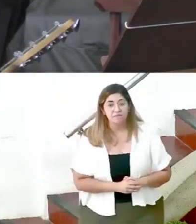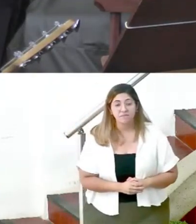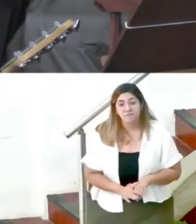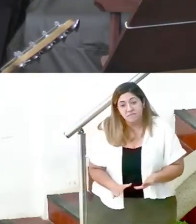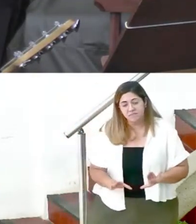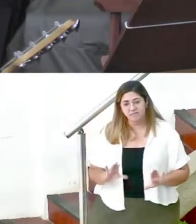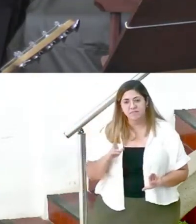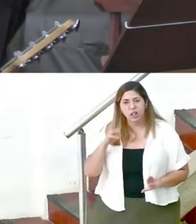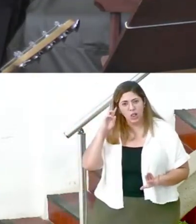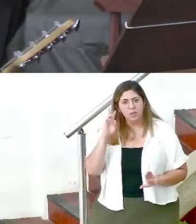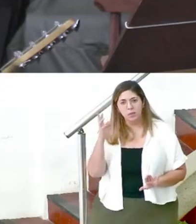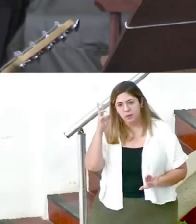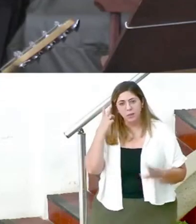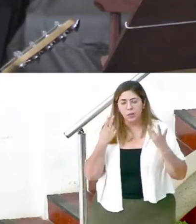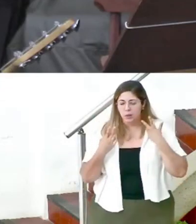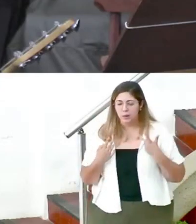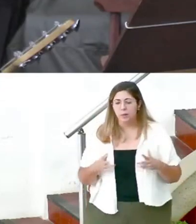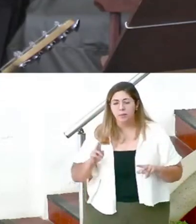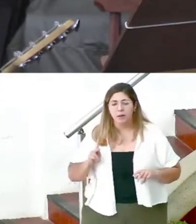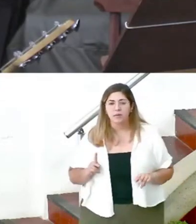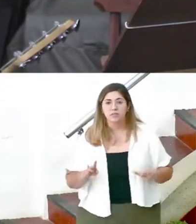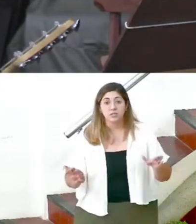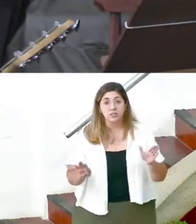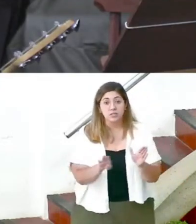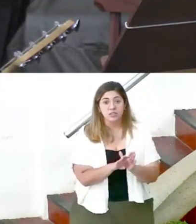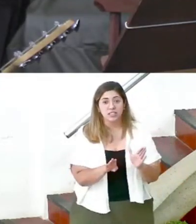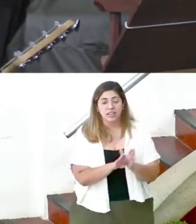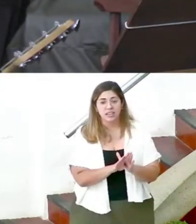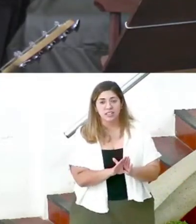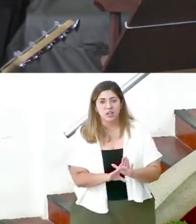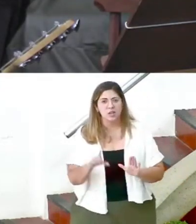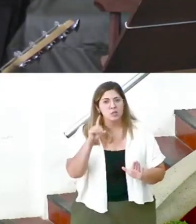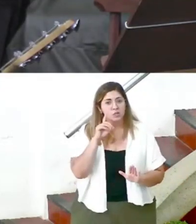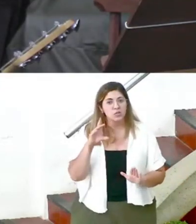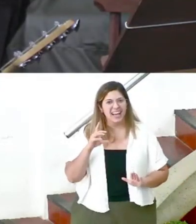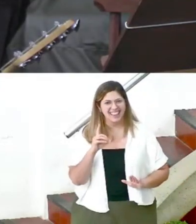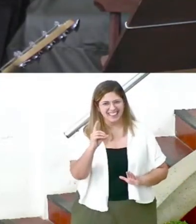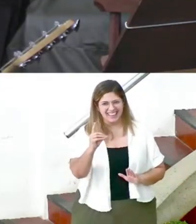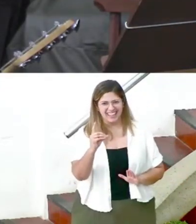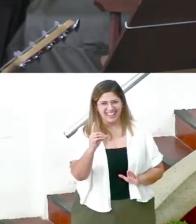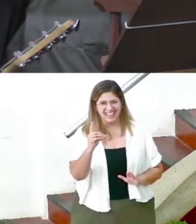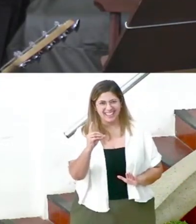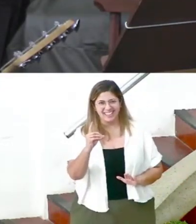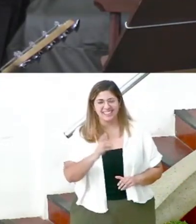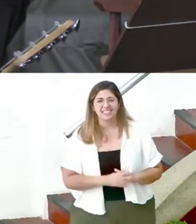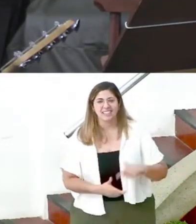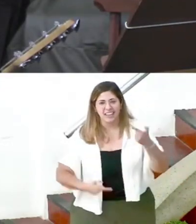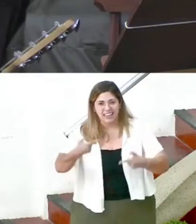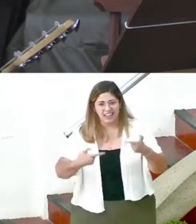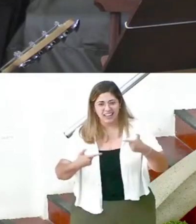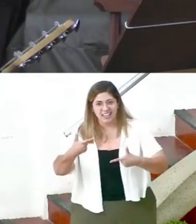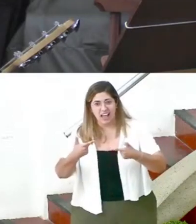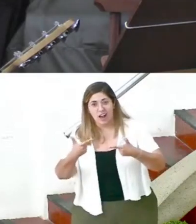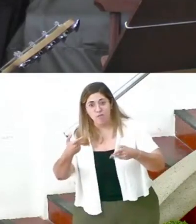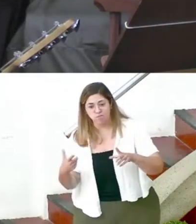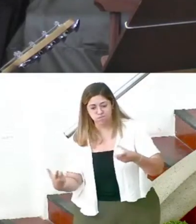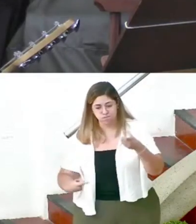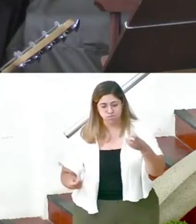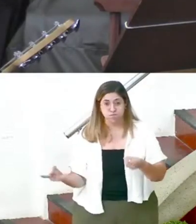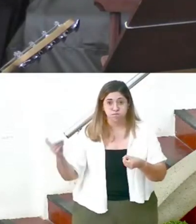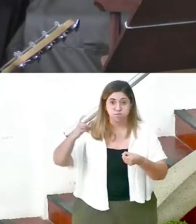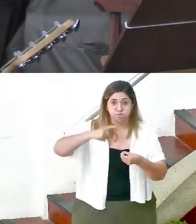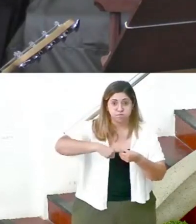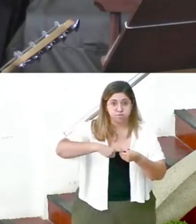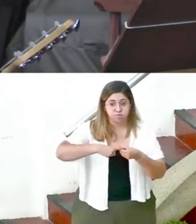D, que quem estuda um pouquinho esse período sabe, é o dia da invasão da Normandia. E quando acontece a invasão